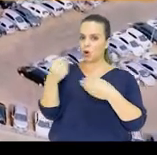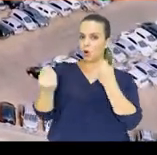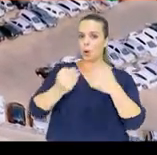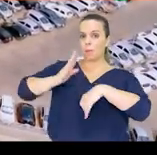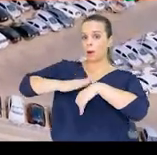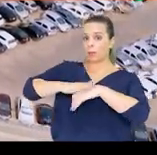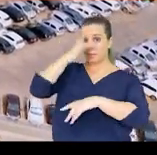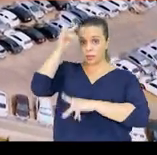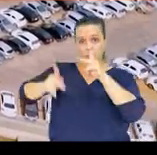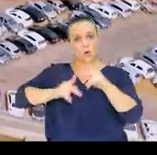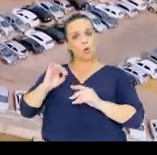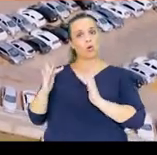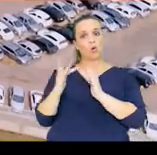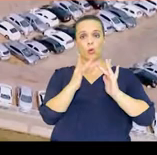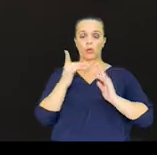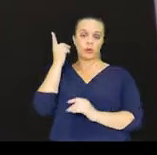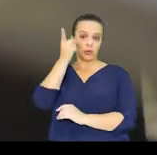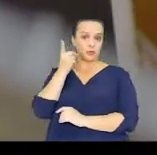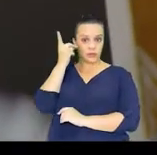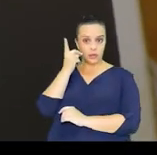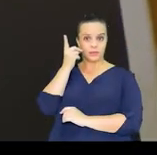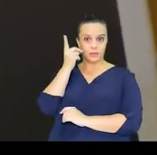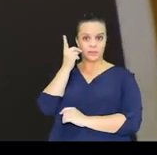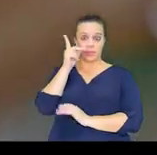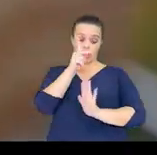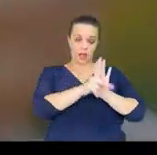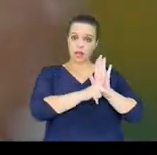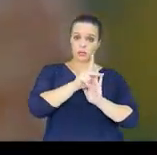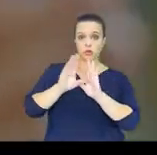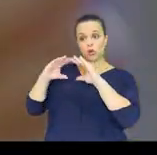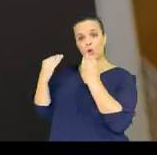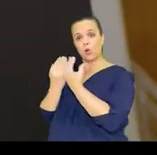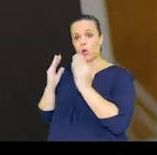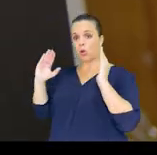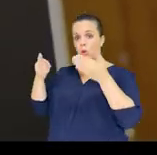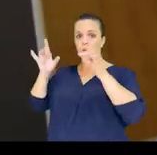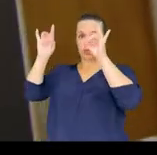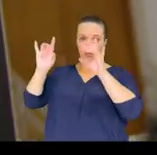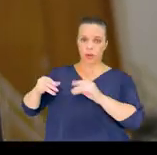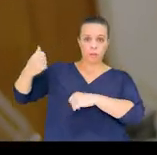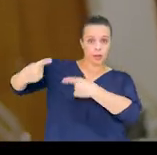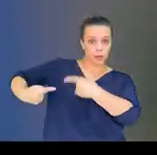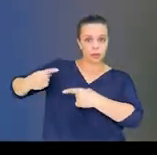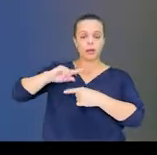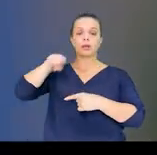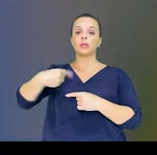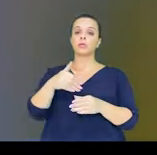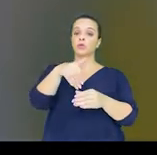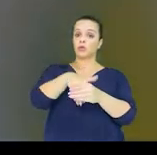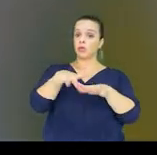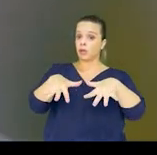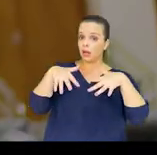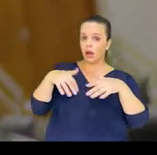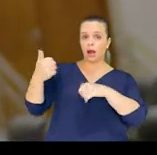por meio de iniciativa popular ou contato direto com o parlamentar. Esse projeto é discutido por comissões especializadas, depois votado